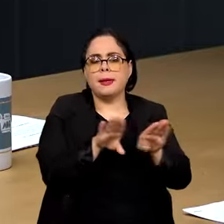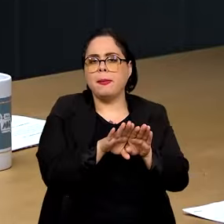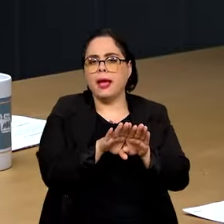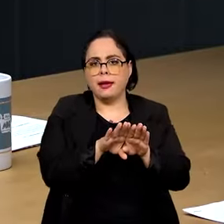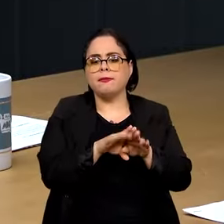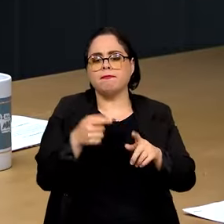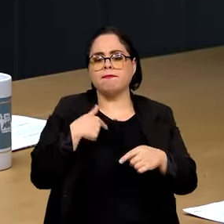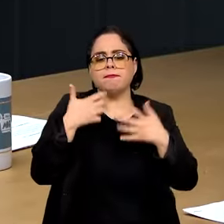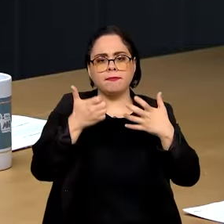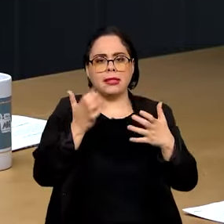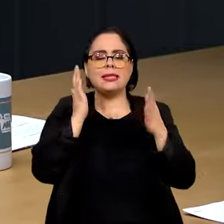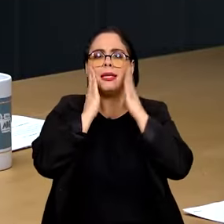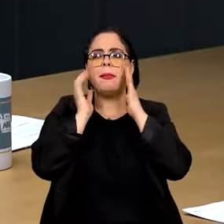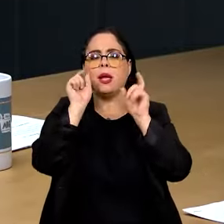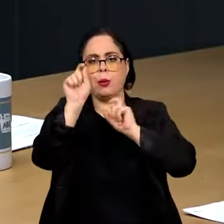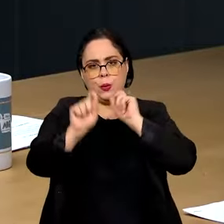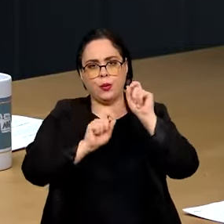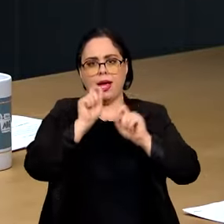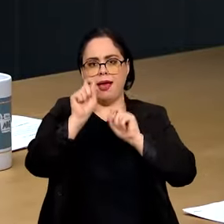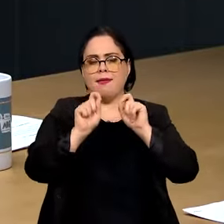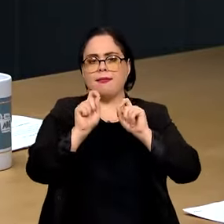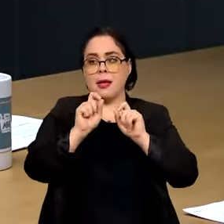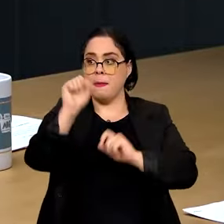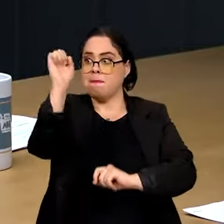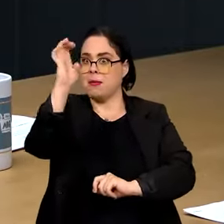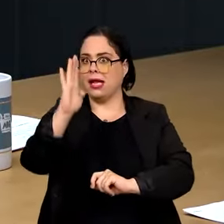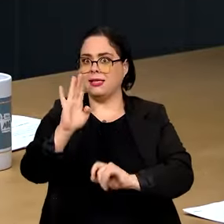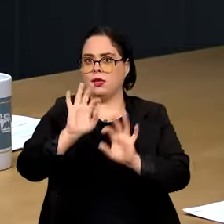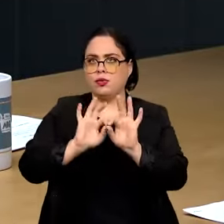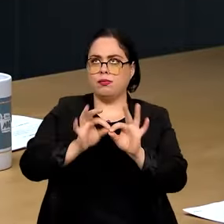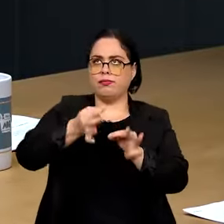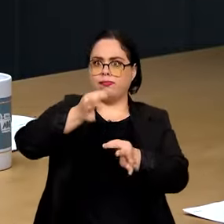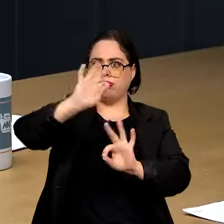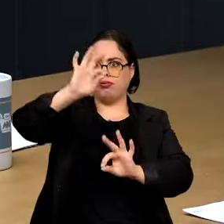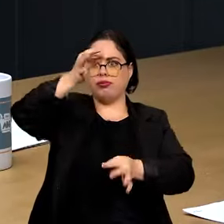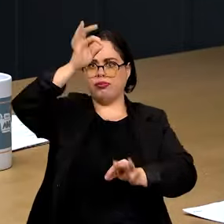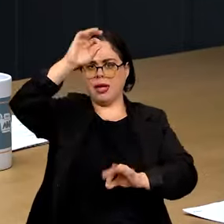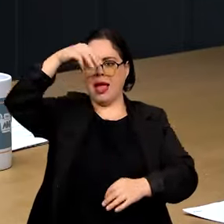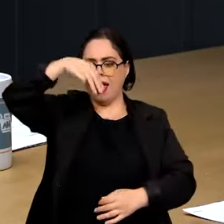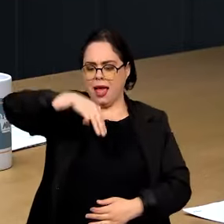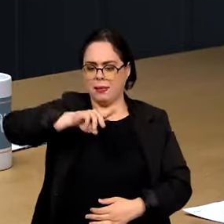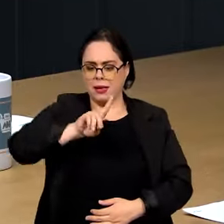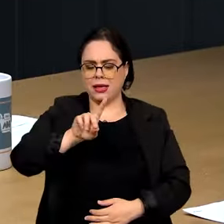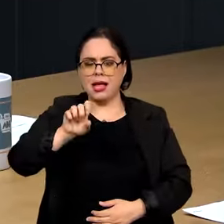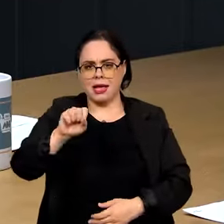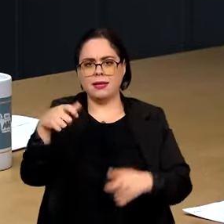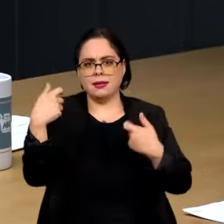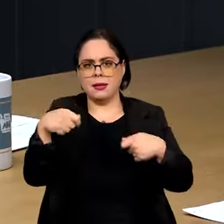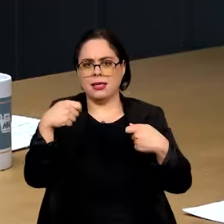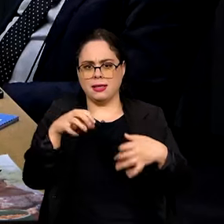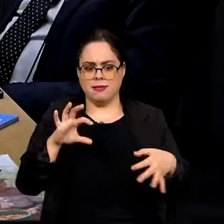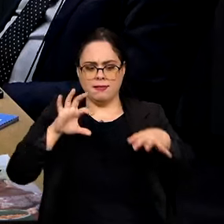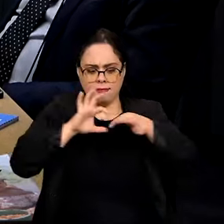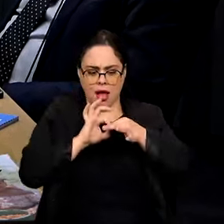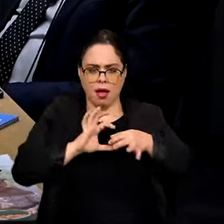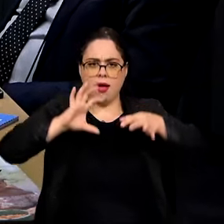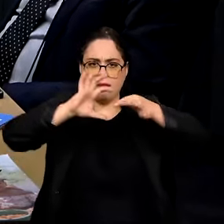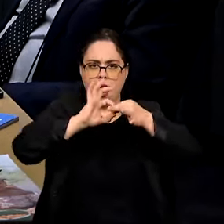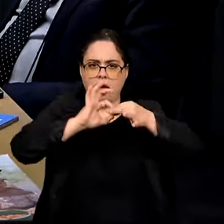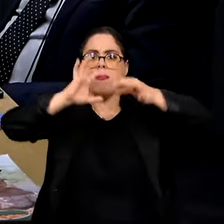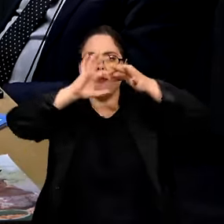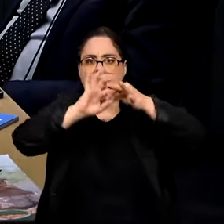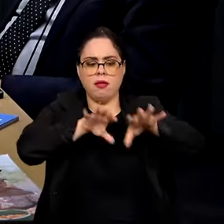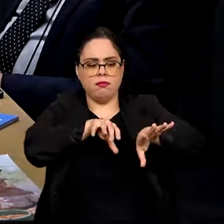vão ter eh e aí eu queria saber o o o Brasil é gigantesco então o MDS precisa de parceiros né nesse